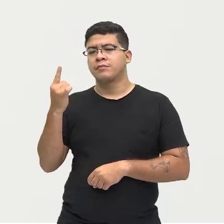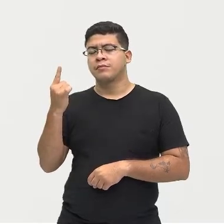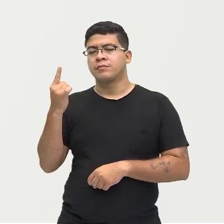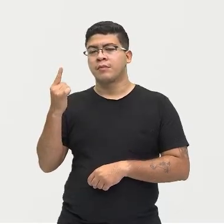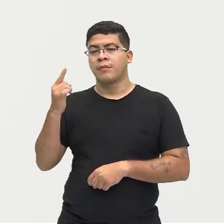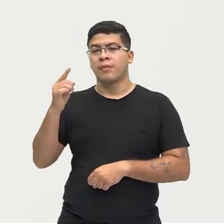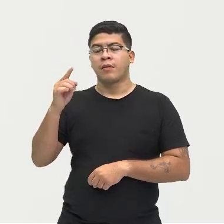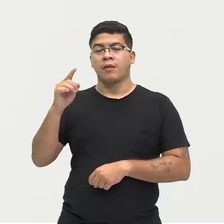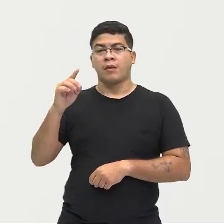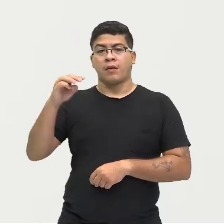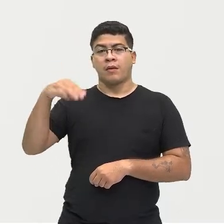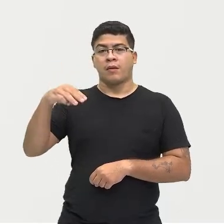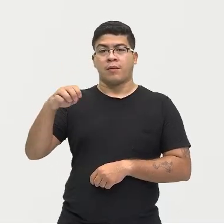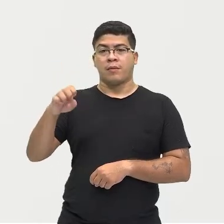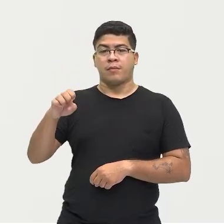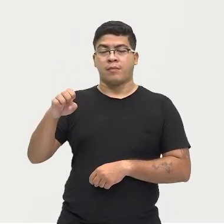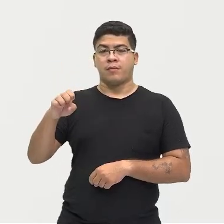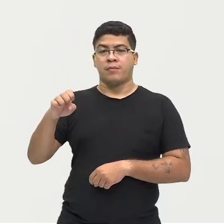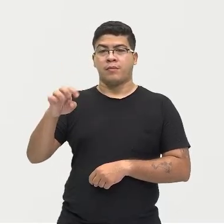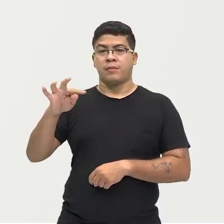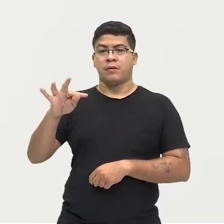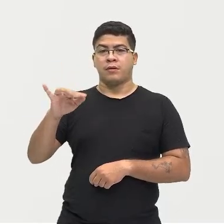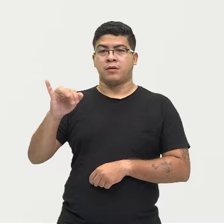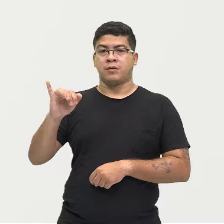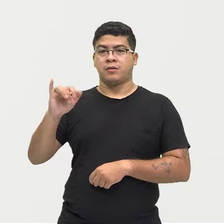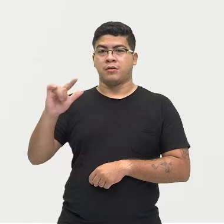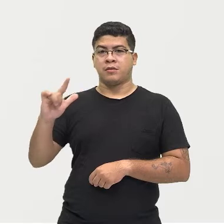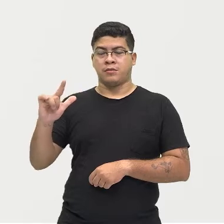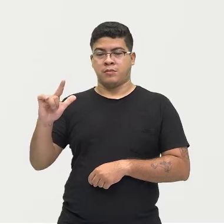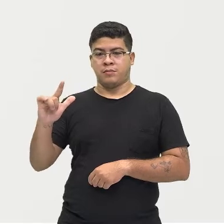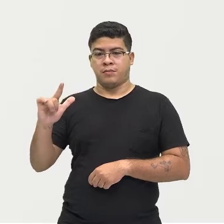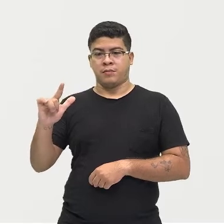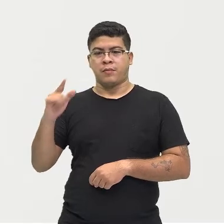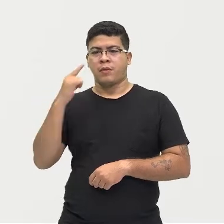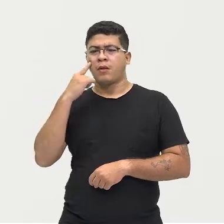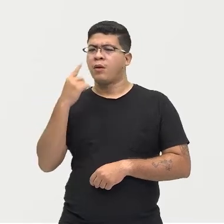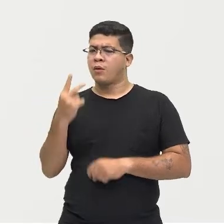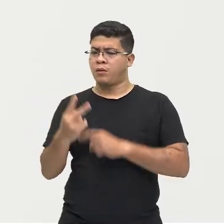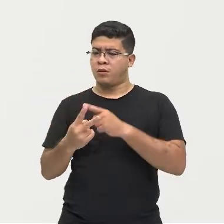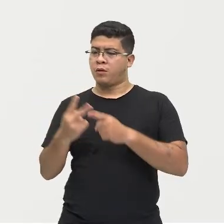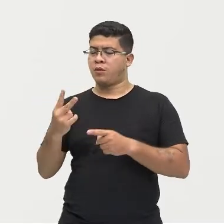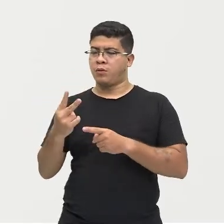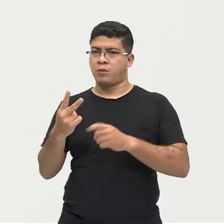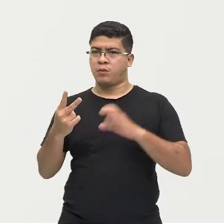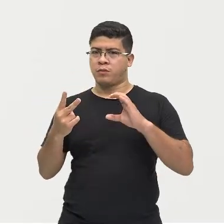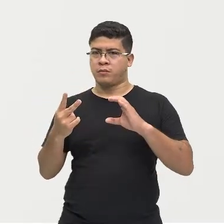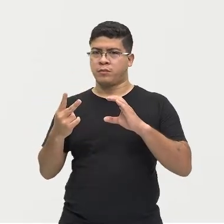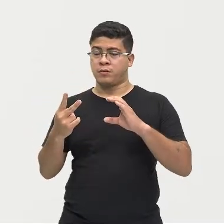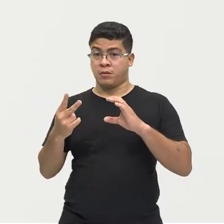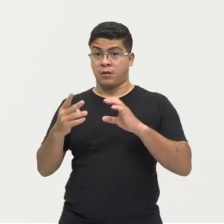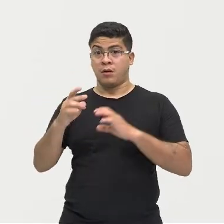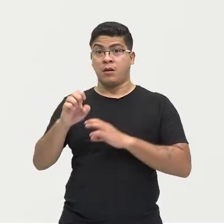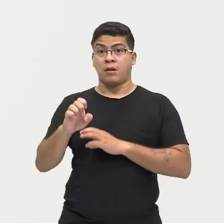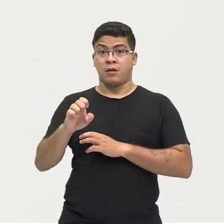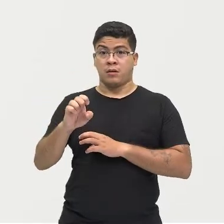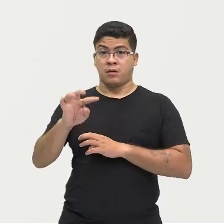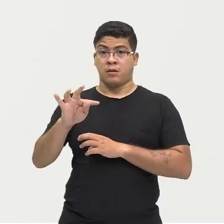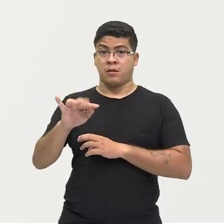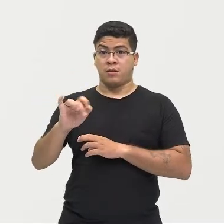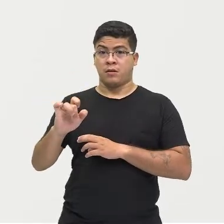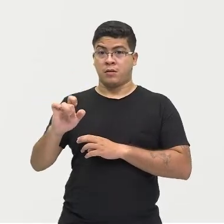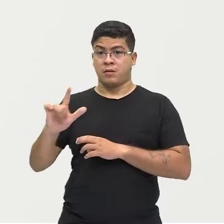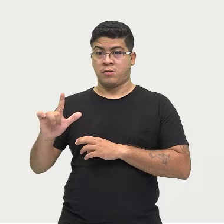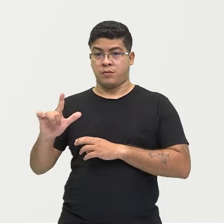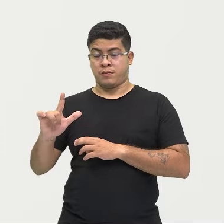Metil, é o nome dele. Que radical é esse? Tem 2 carbonos,